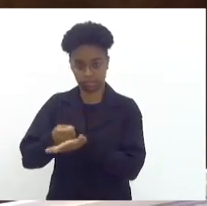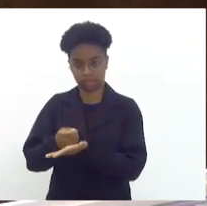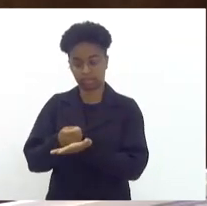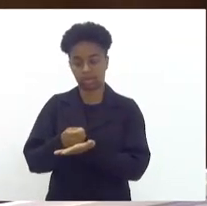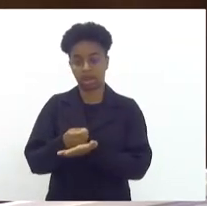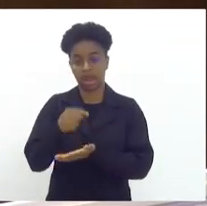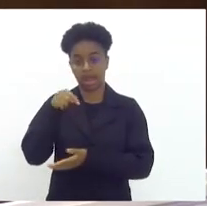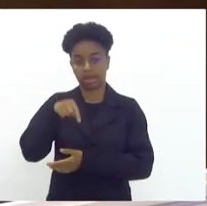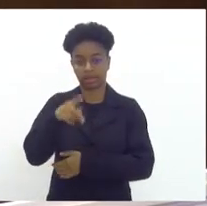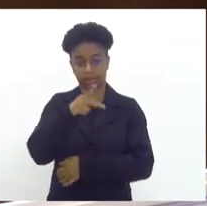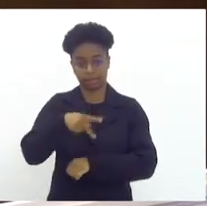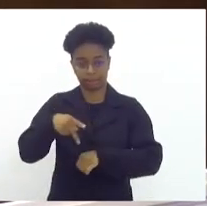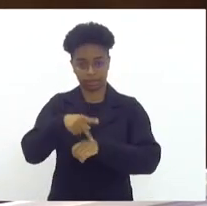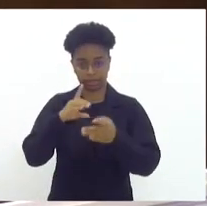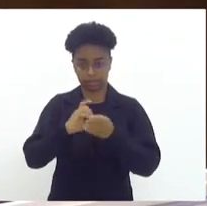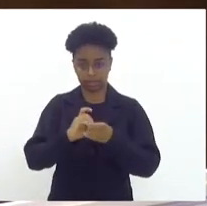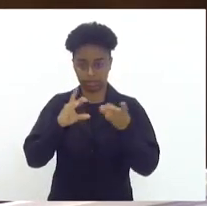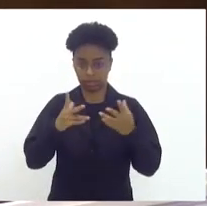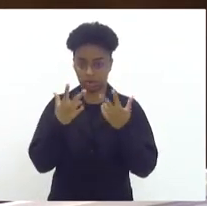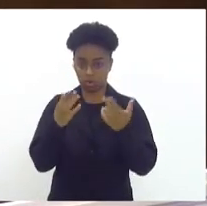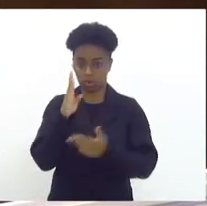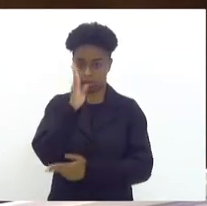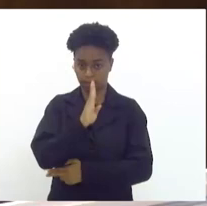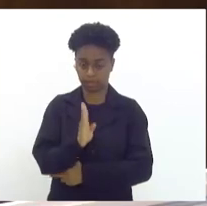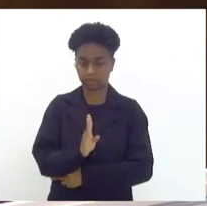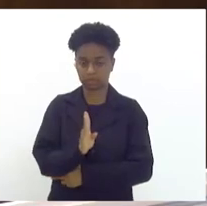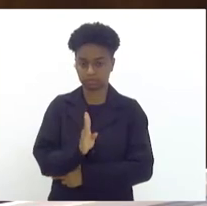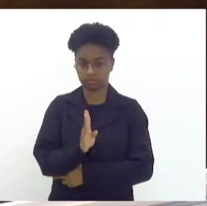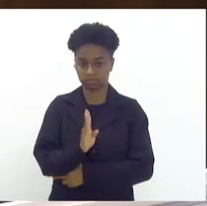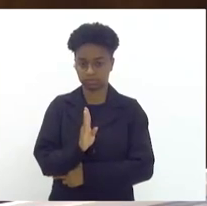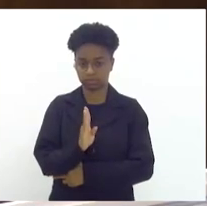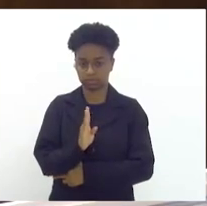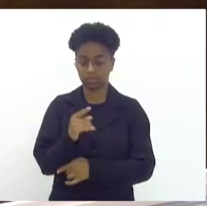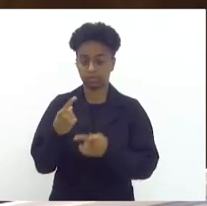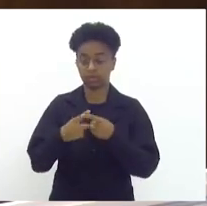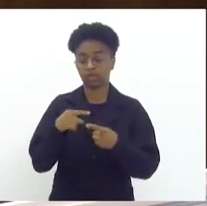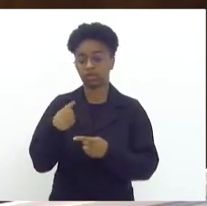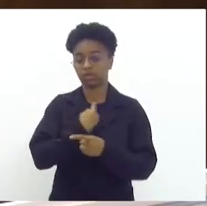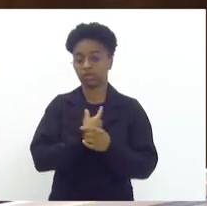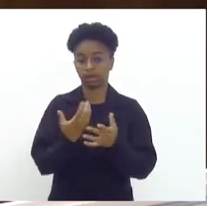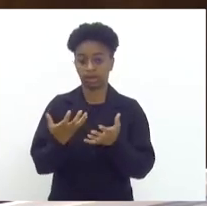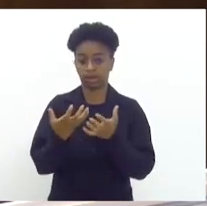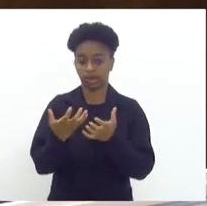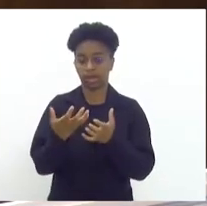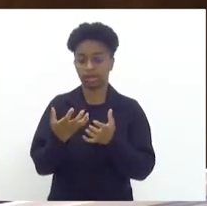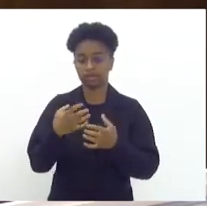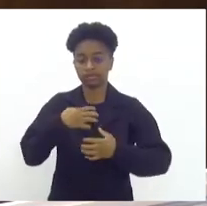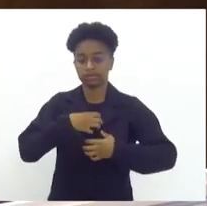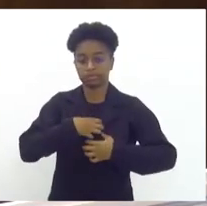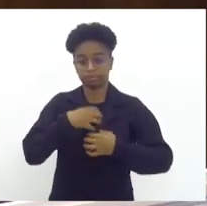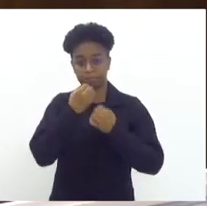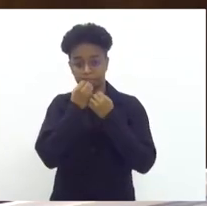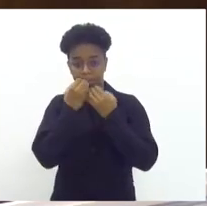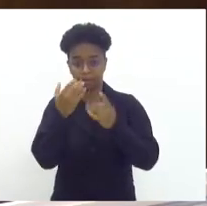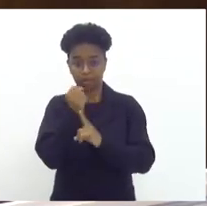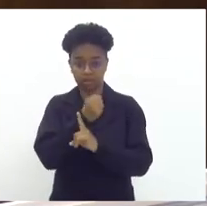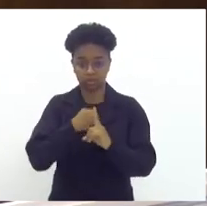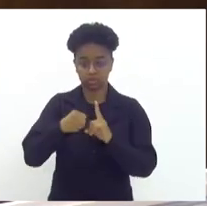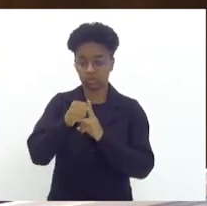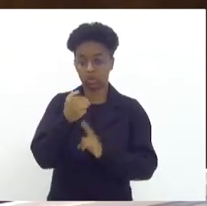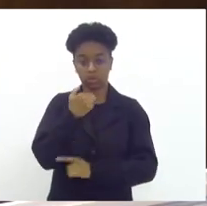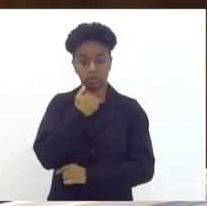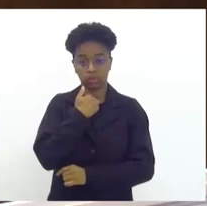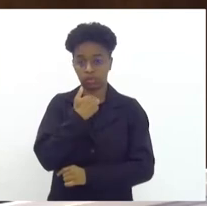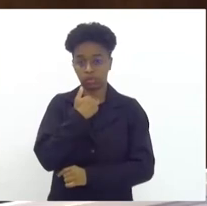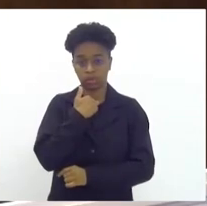democrático Como é o nosso país que quer buscar o estado de bem-estar social não pode